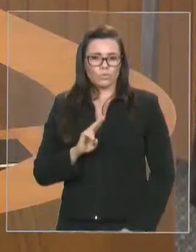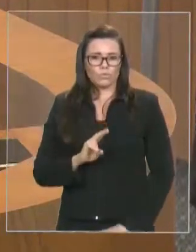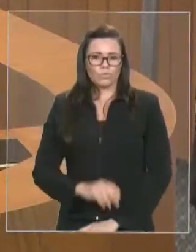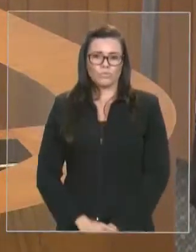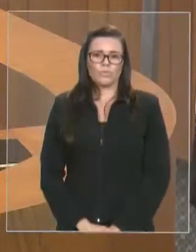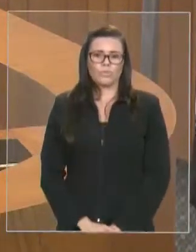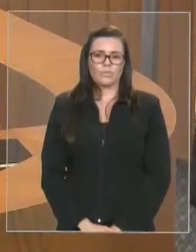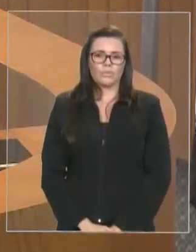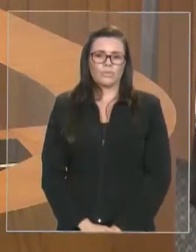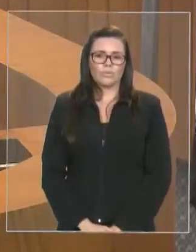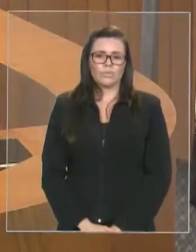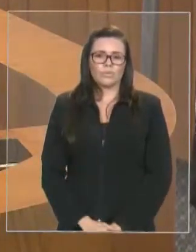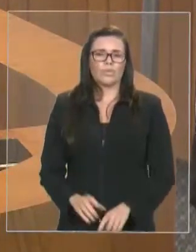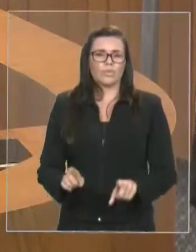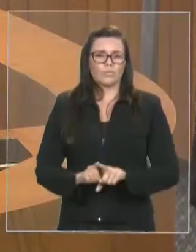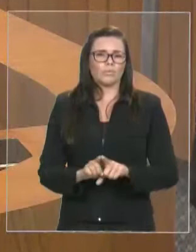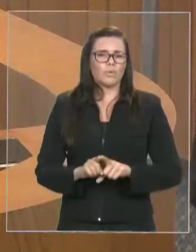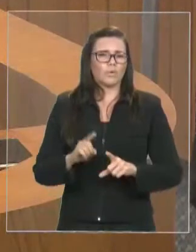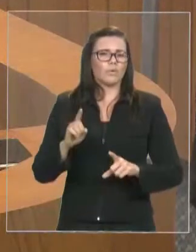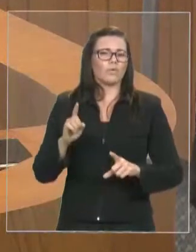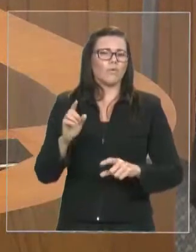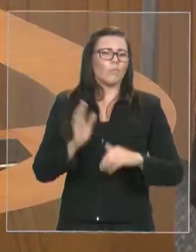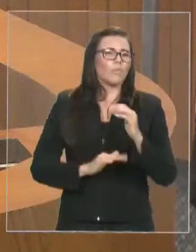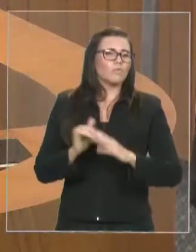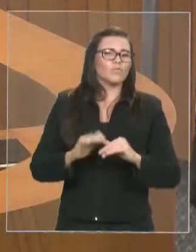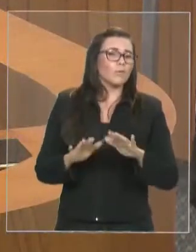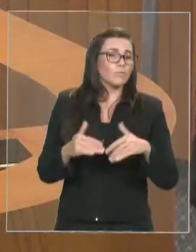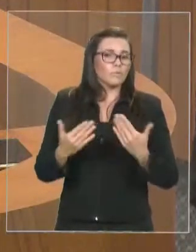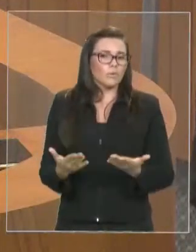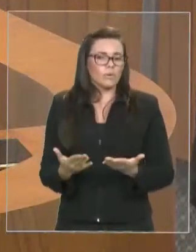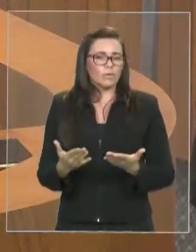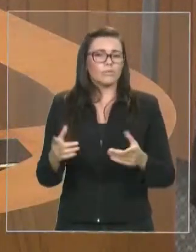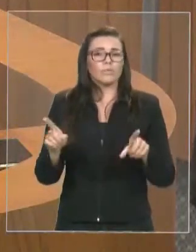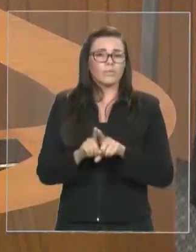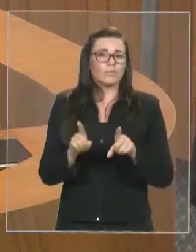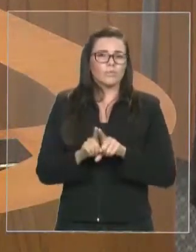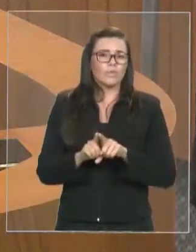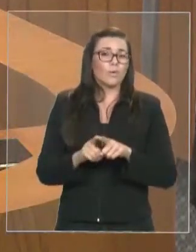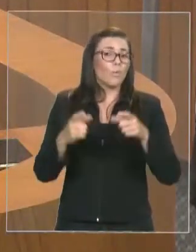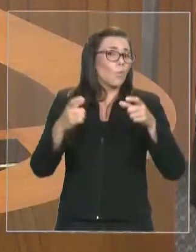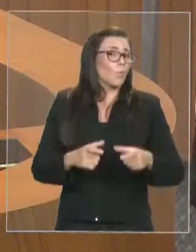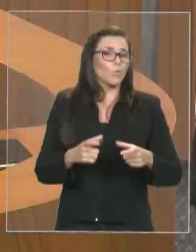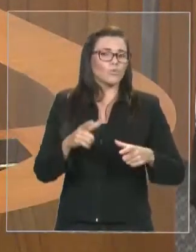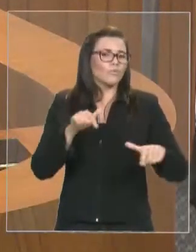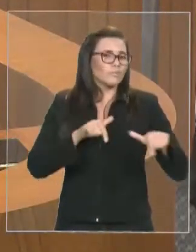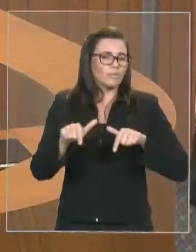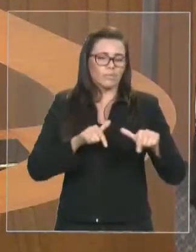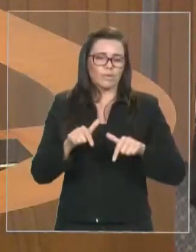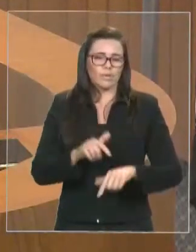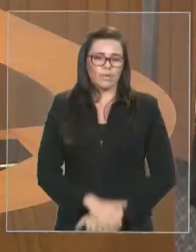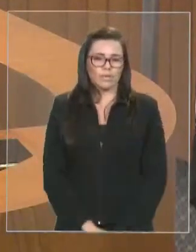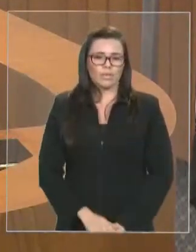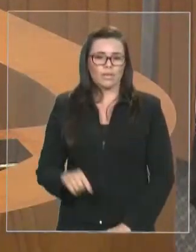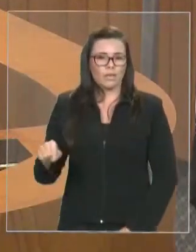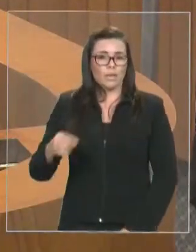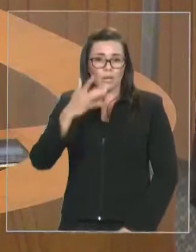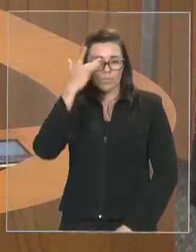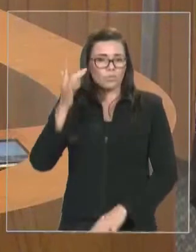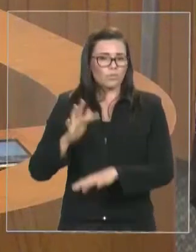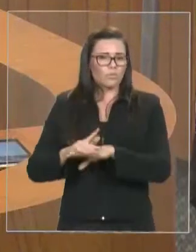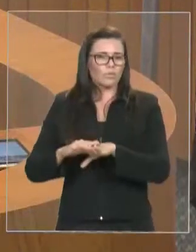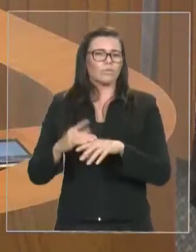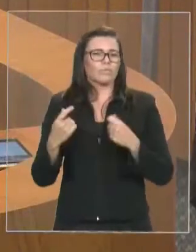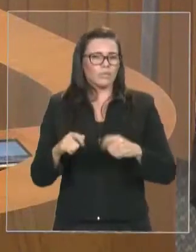instituição a qual serve aquele profissional. Receber informações claras e compreensíveis